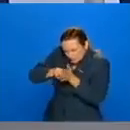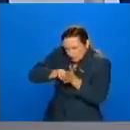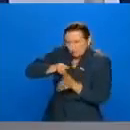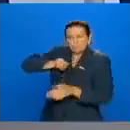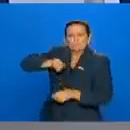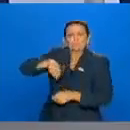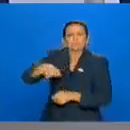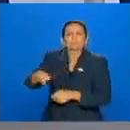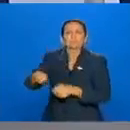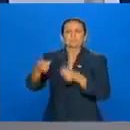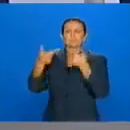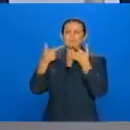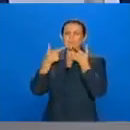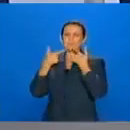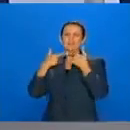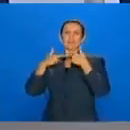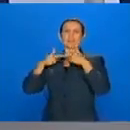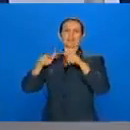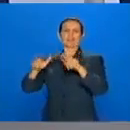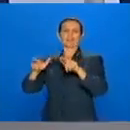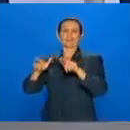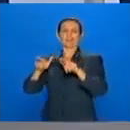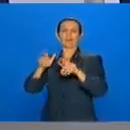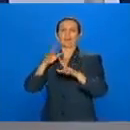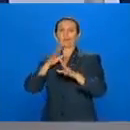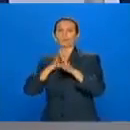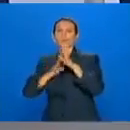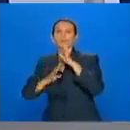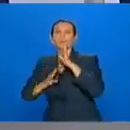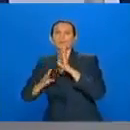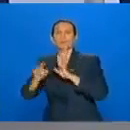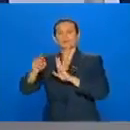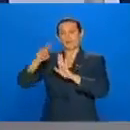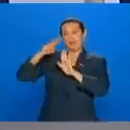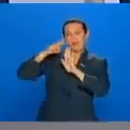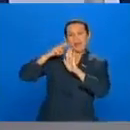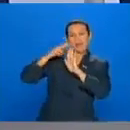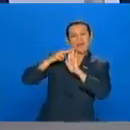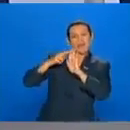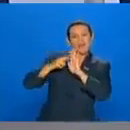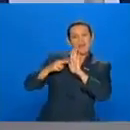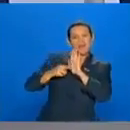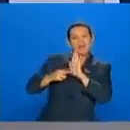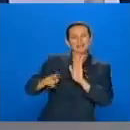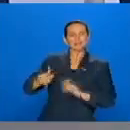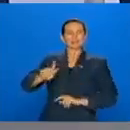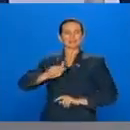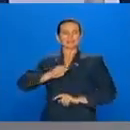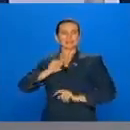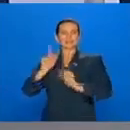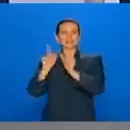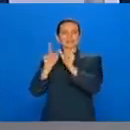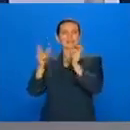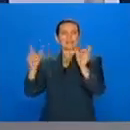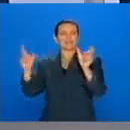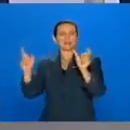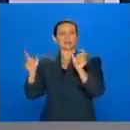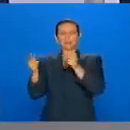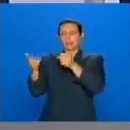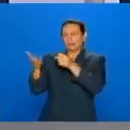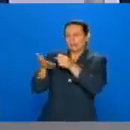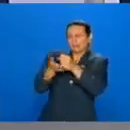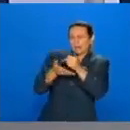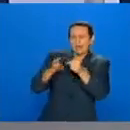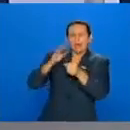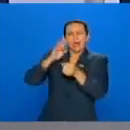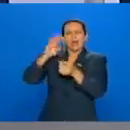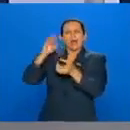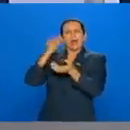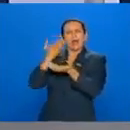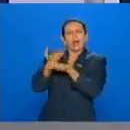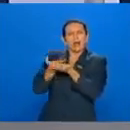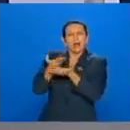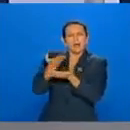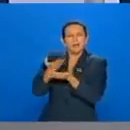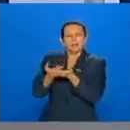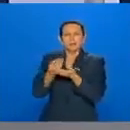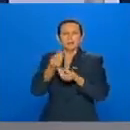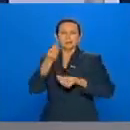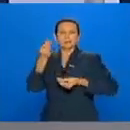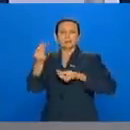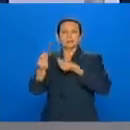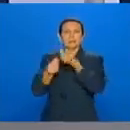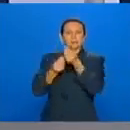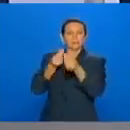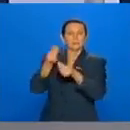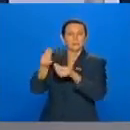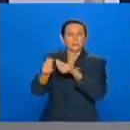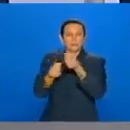do momento que conhecermos as regras gramaticais, os fundamentos da sua composição, enfim, a